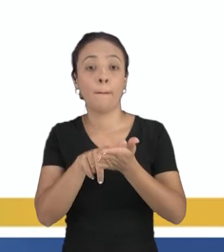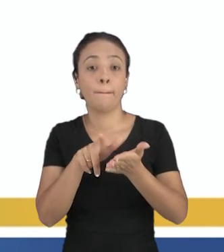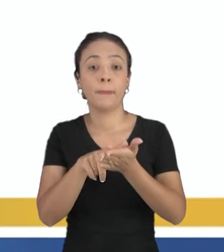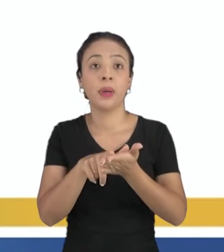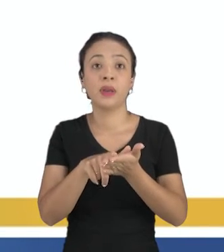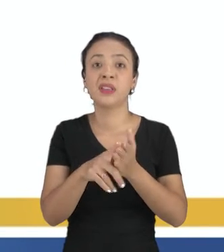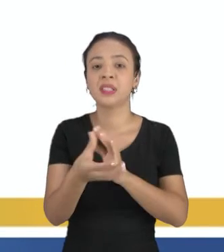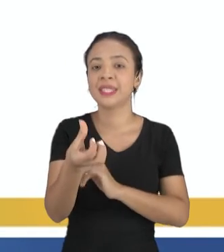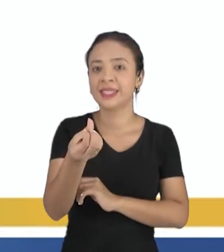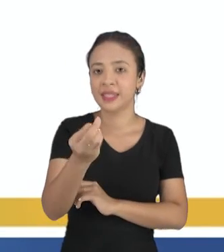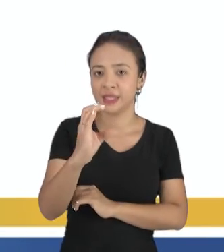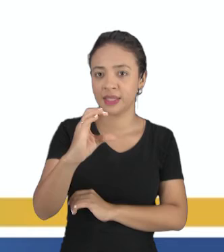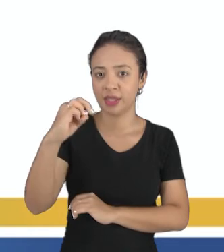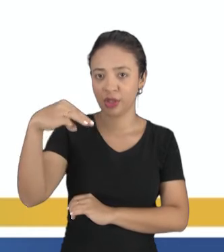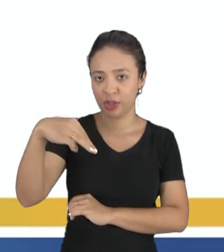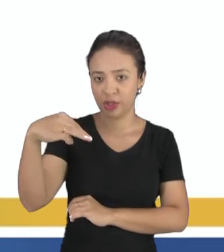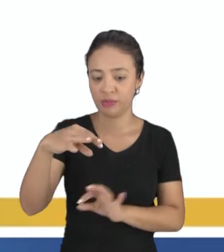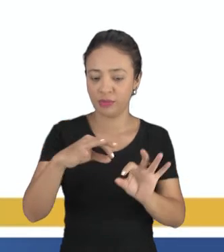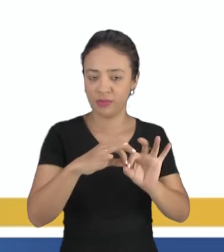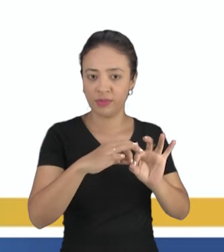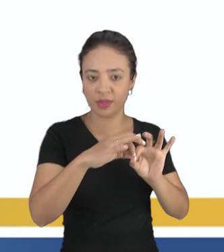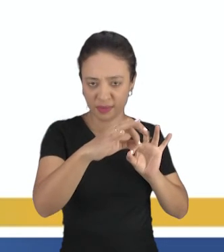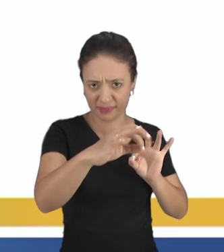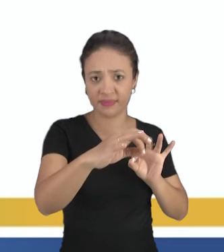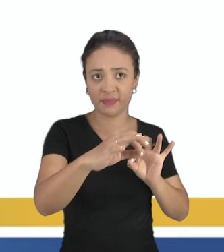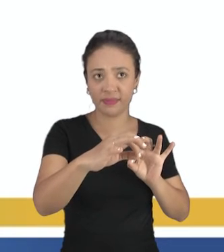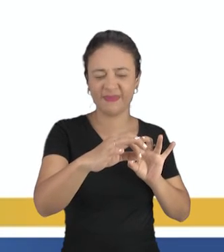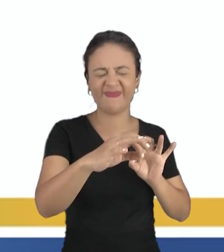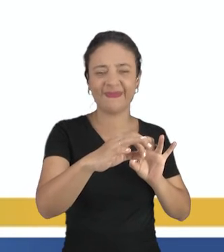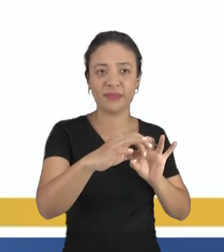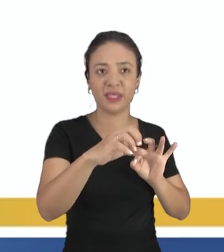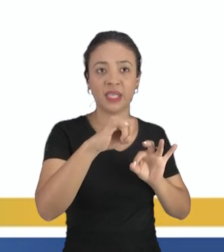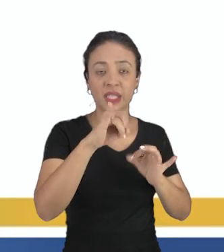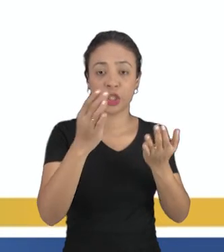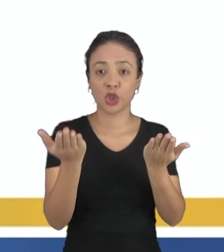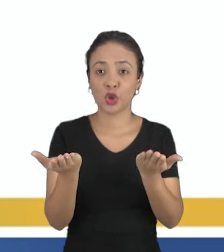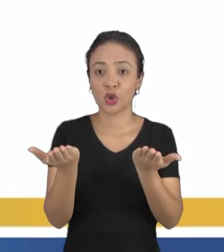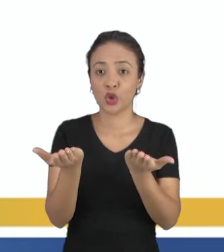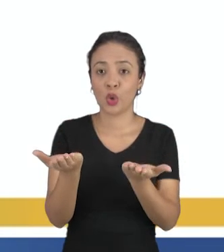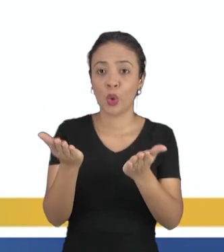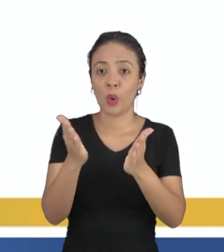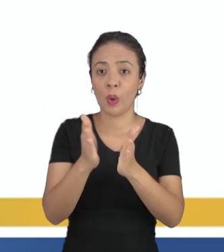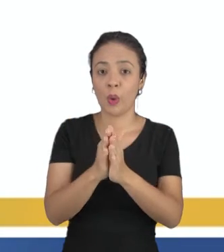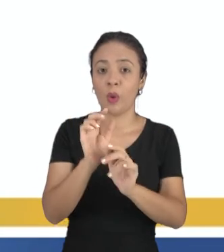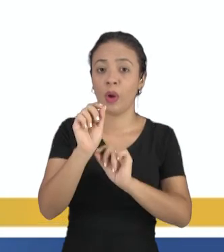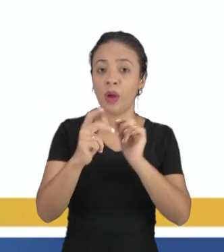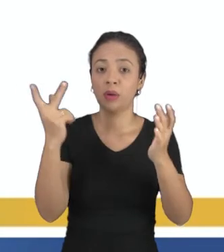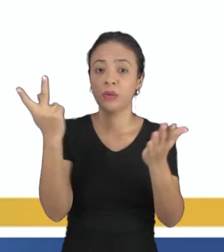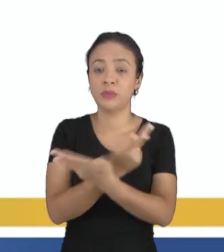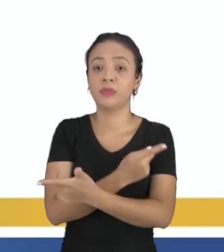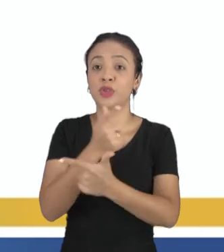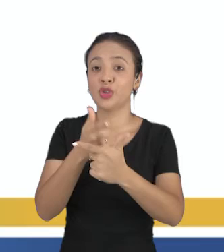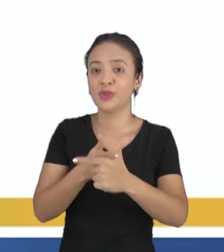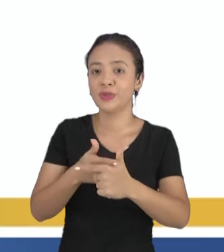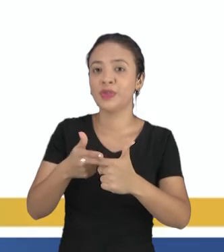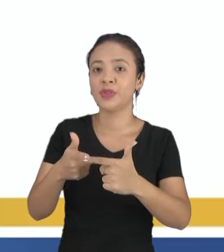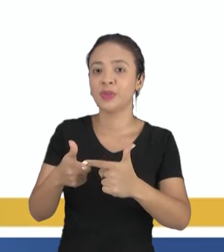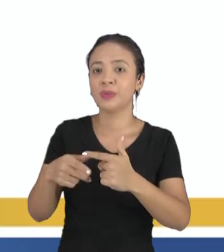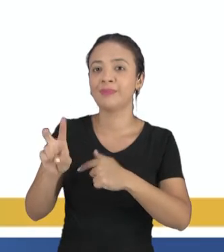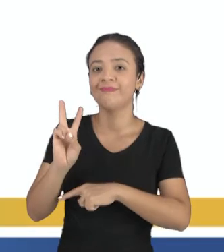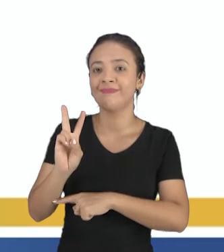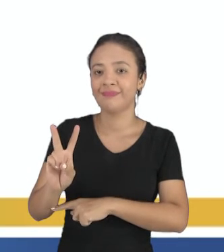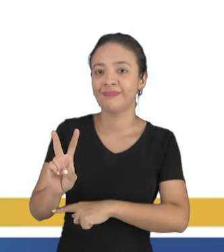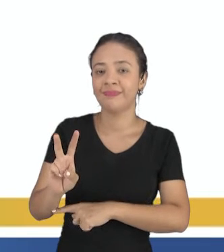centímetros de largura, ela é 100 centímetros. Se você dobrar ela, o que aconteceu? Você dividiu ela